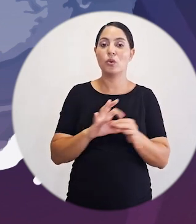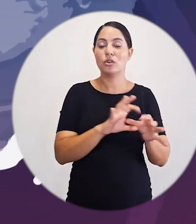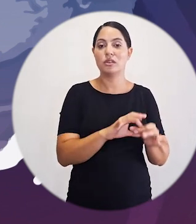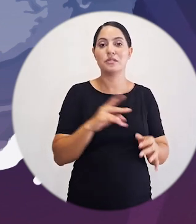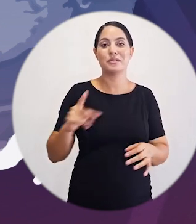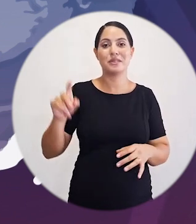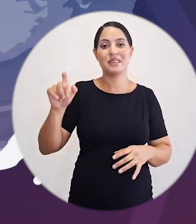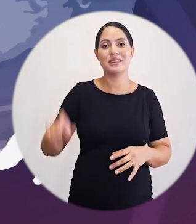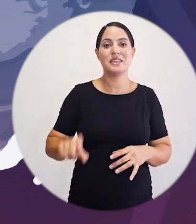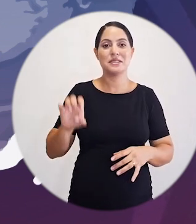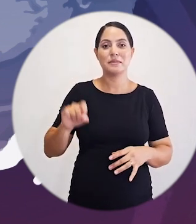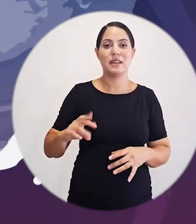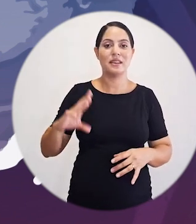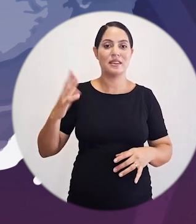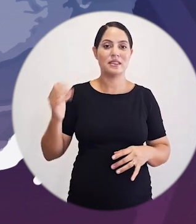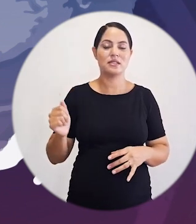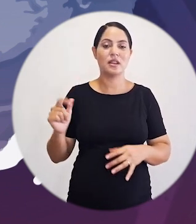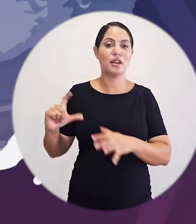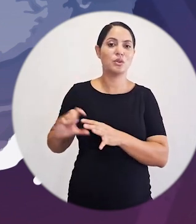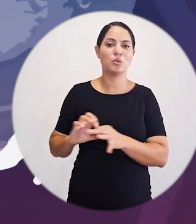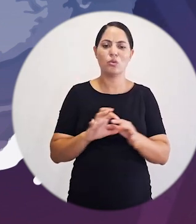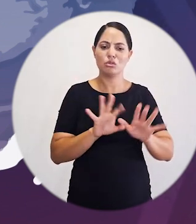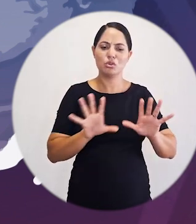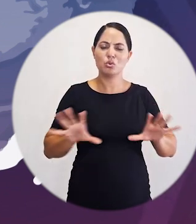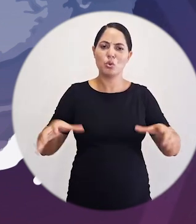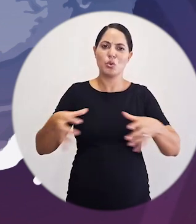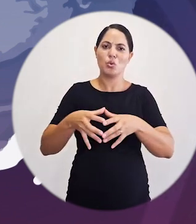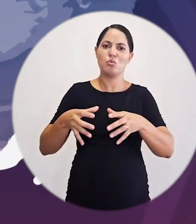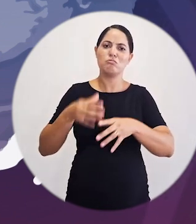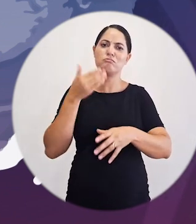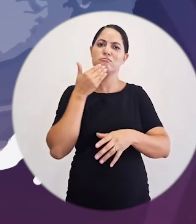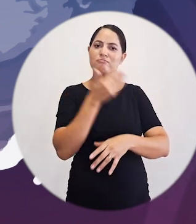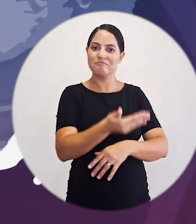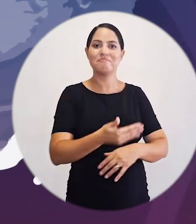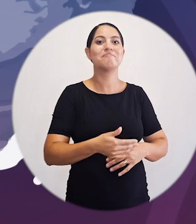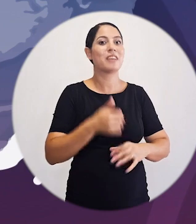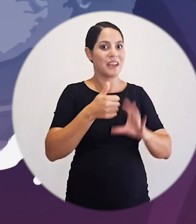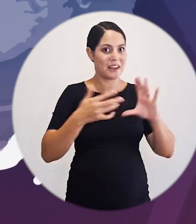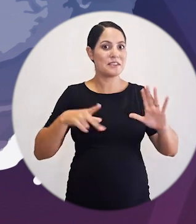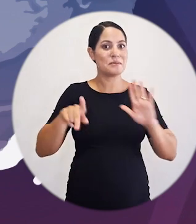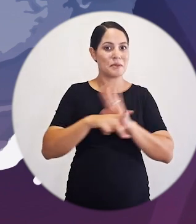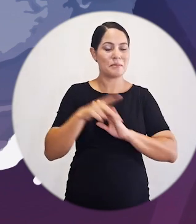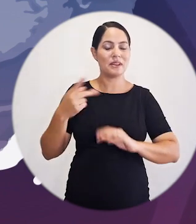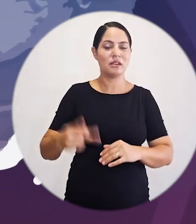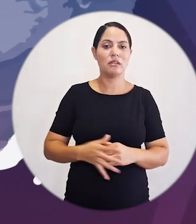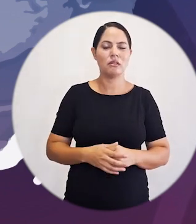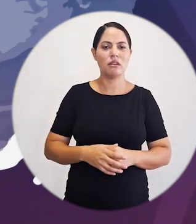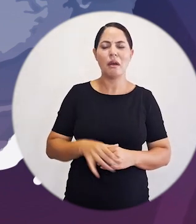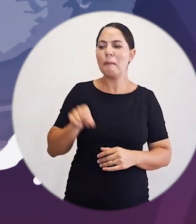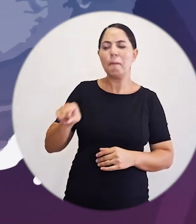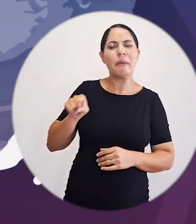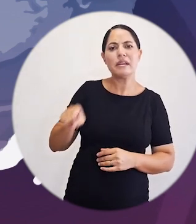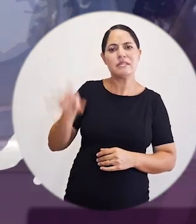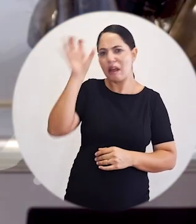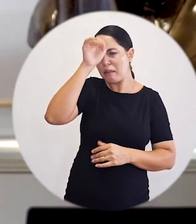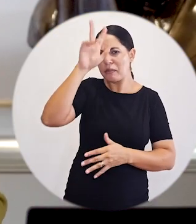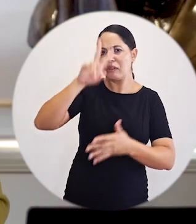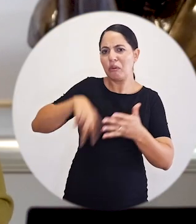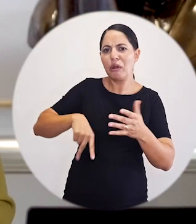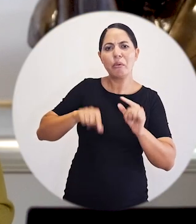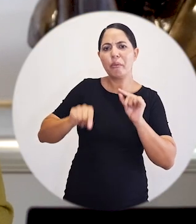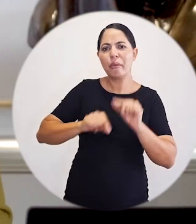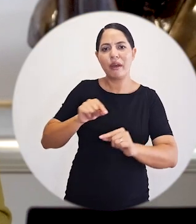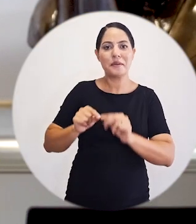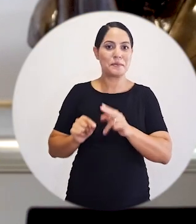anos. Outro aspecto jurídico da Carta de Esperança é a natureza coletiva das reivindicações.